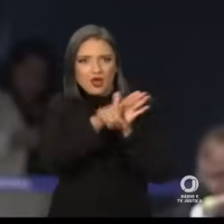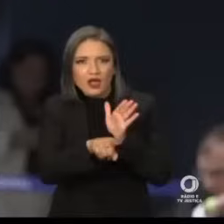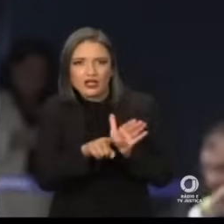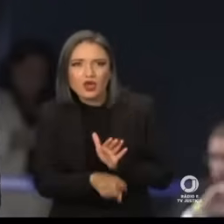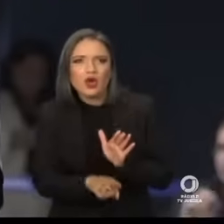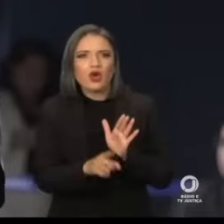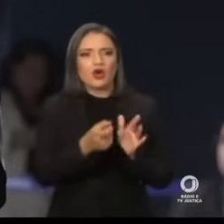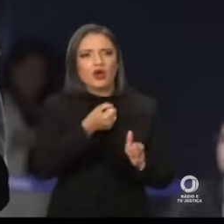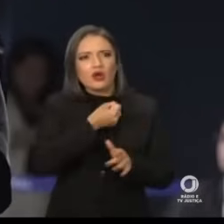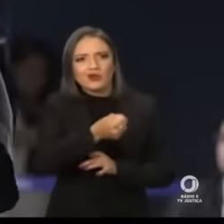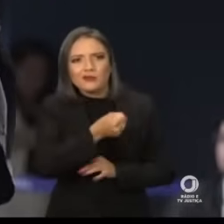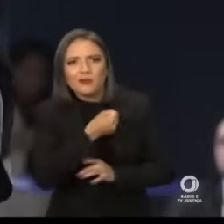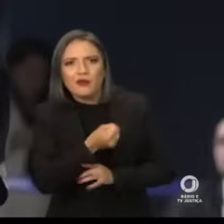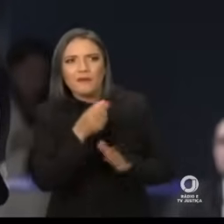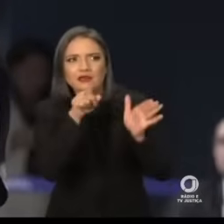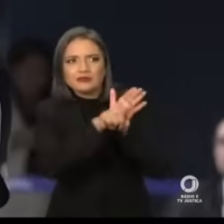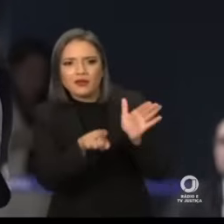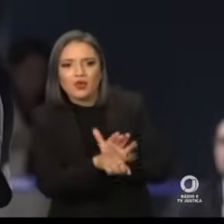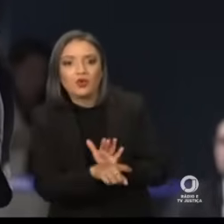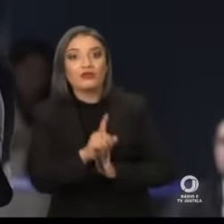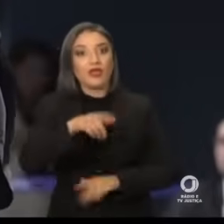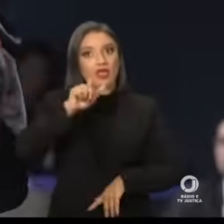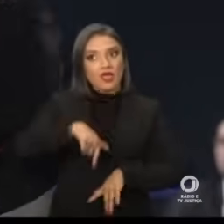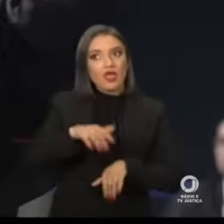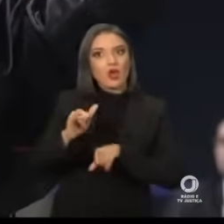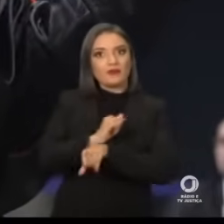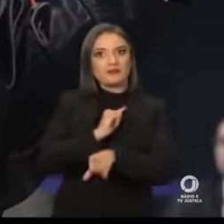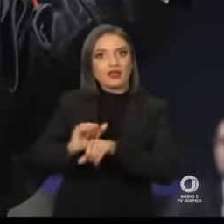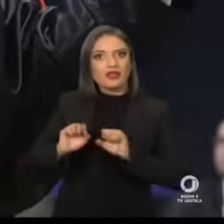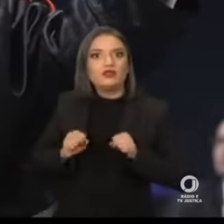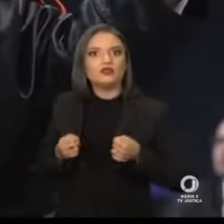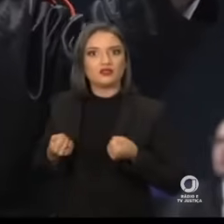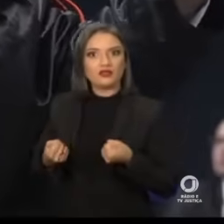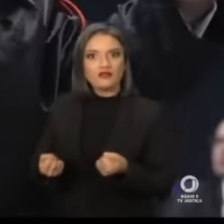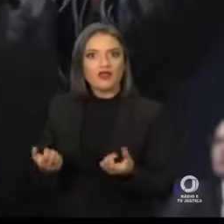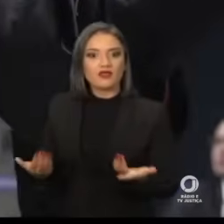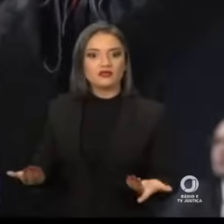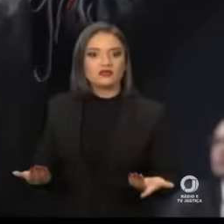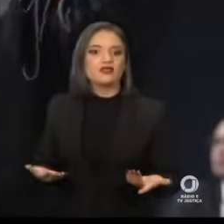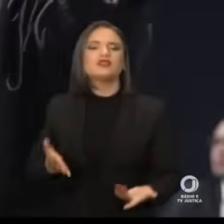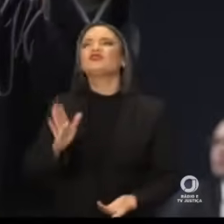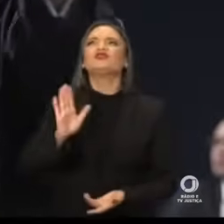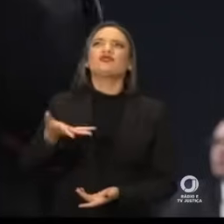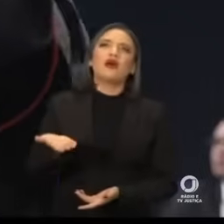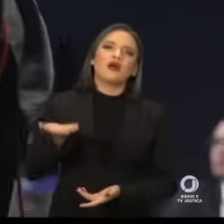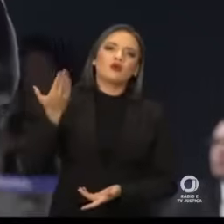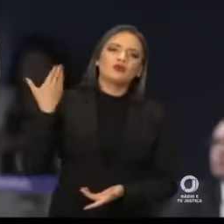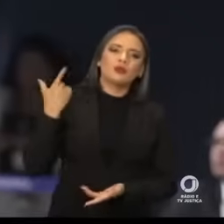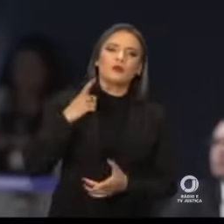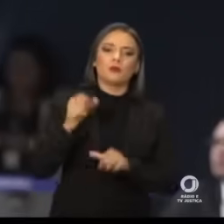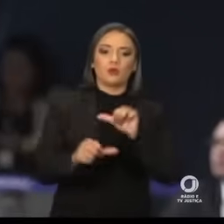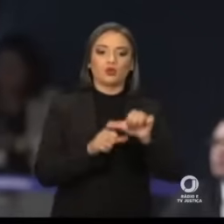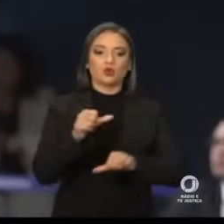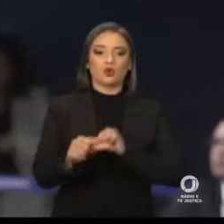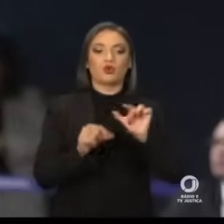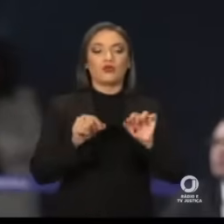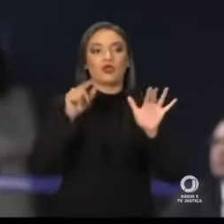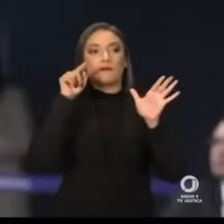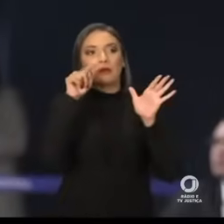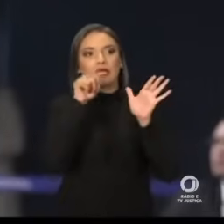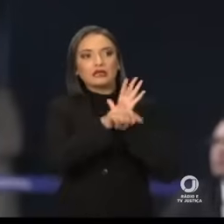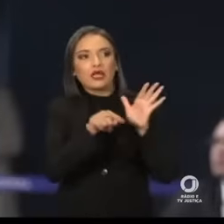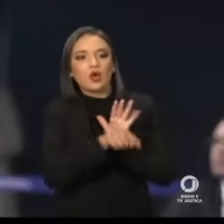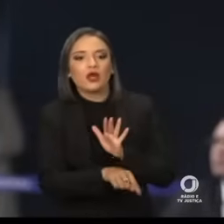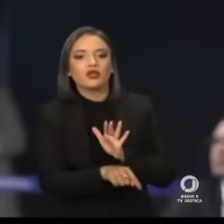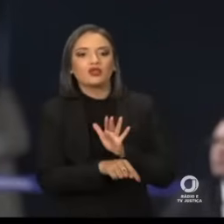Excelência sabe, é meio de defesa. Aliás, já há algum tempo houve a modificação para colocar o interrogatório